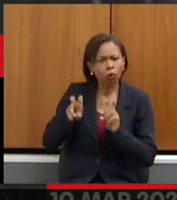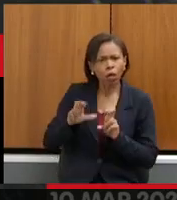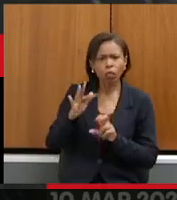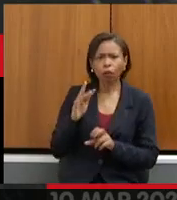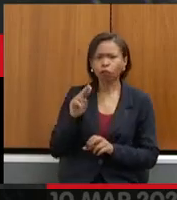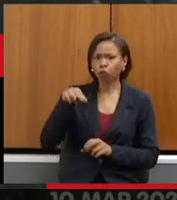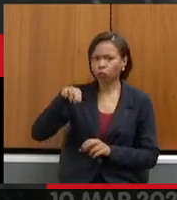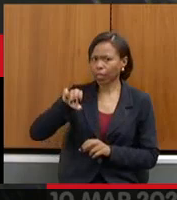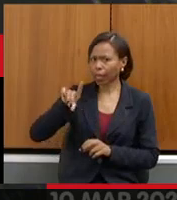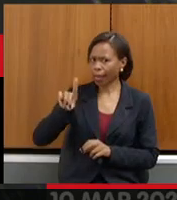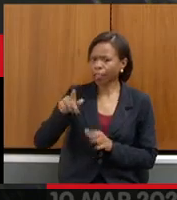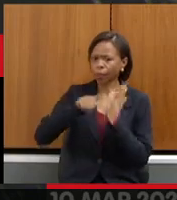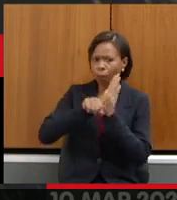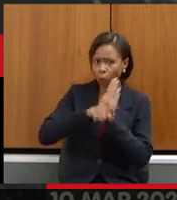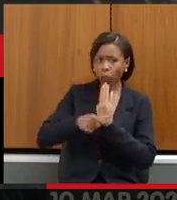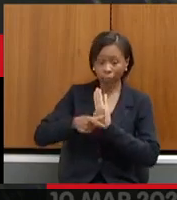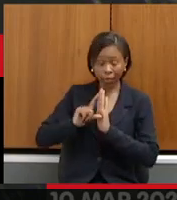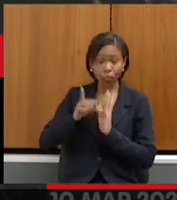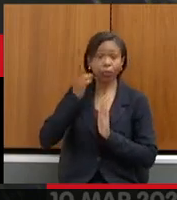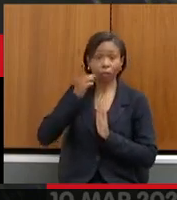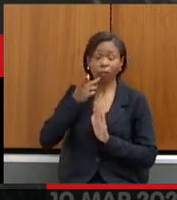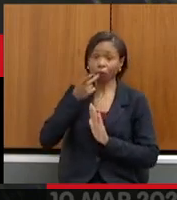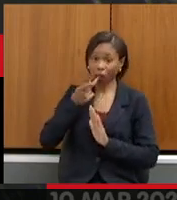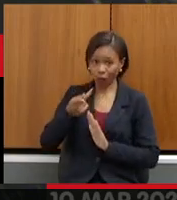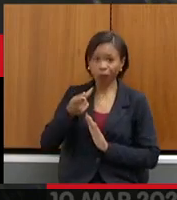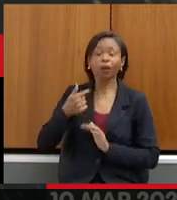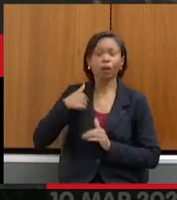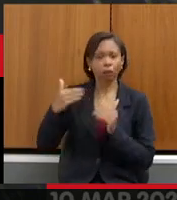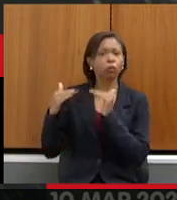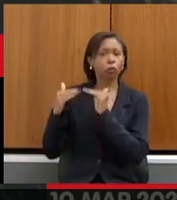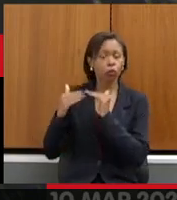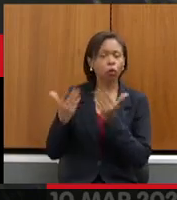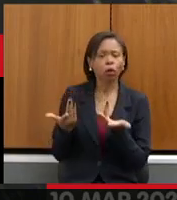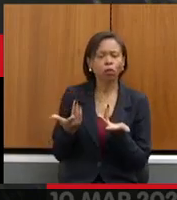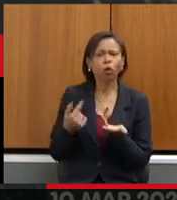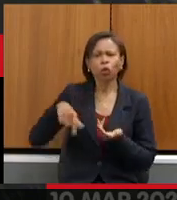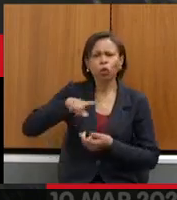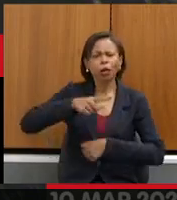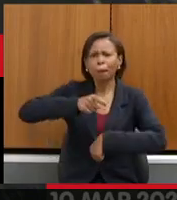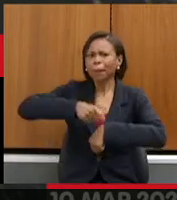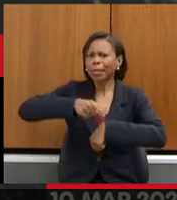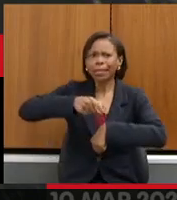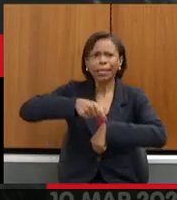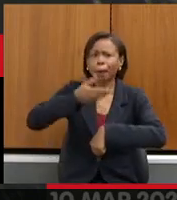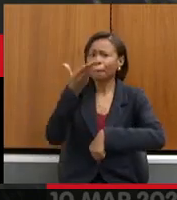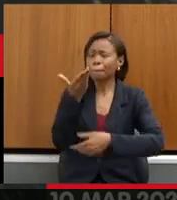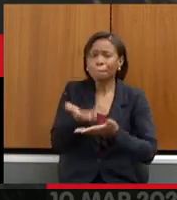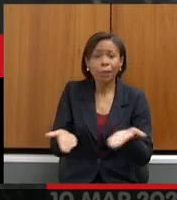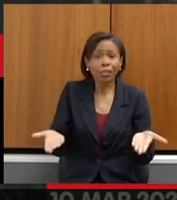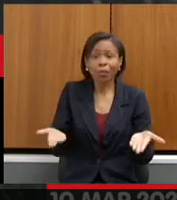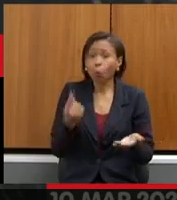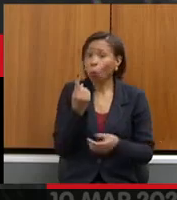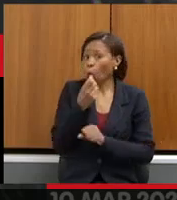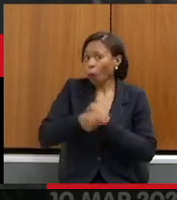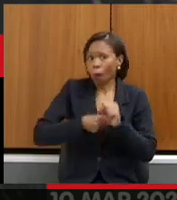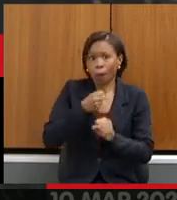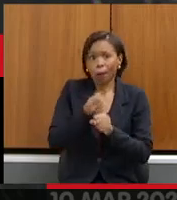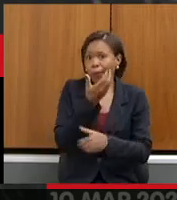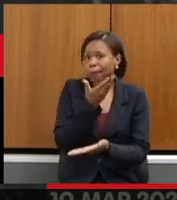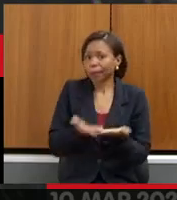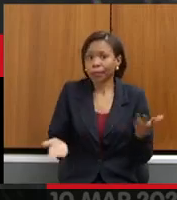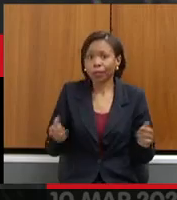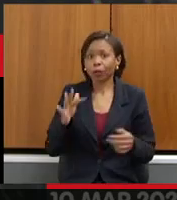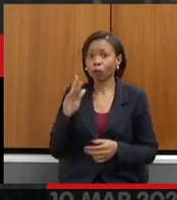Funai Olá meus colegas anteriores eu compartilho do quanto nós perdemos tempo no mínimo um ano para que a nossa funed não